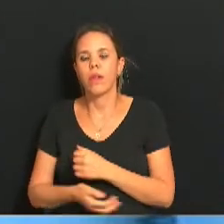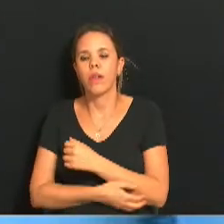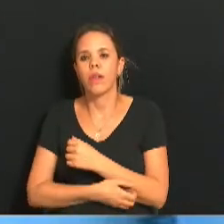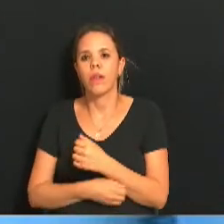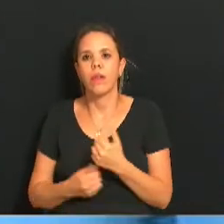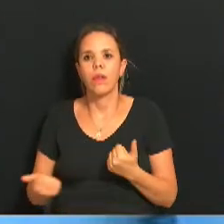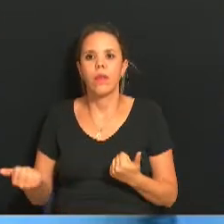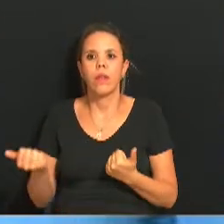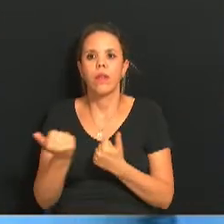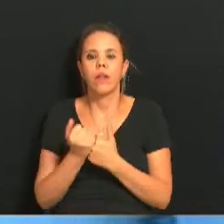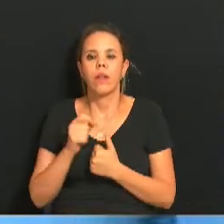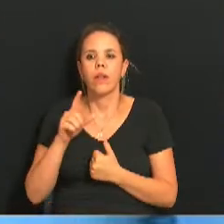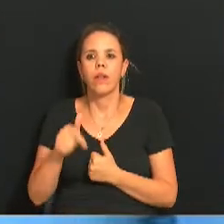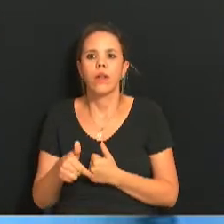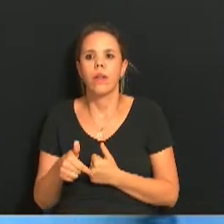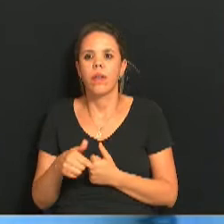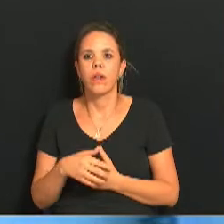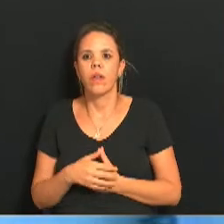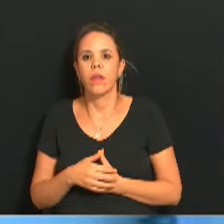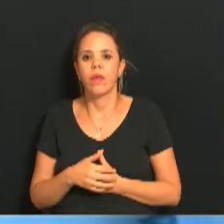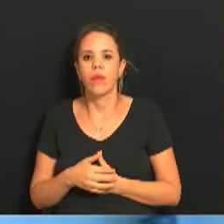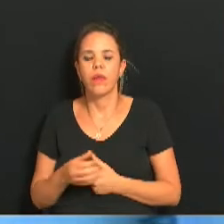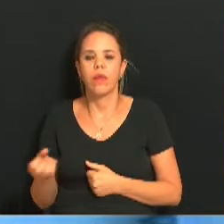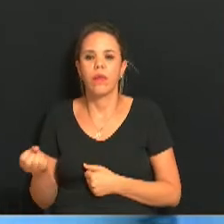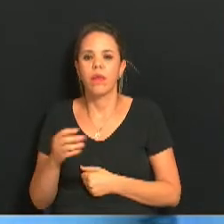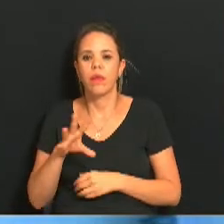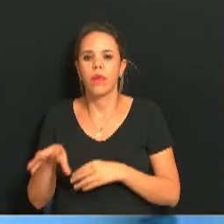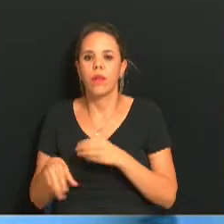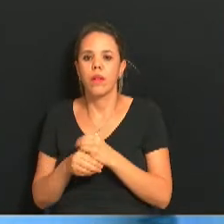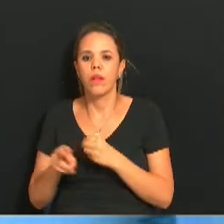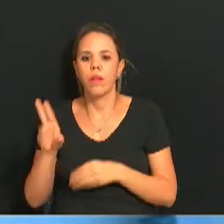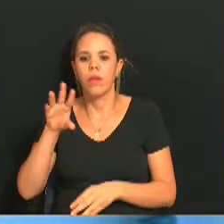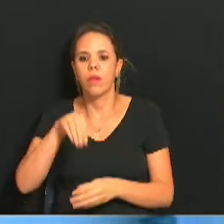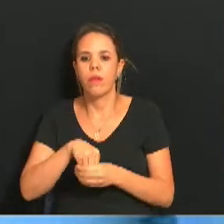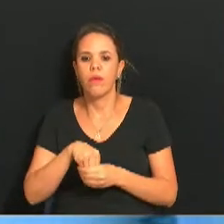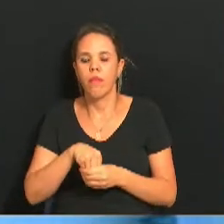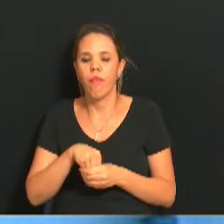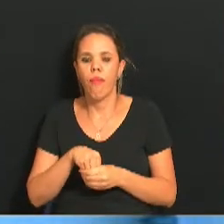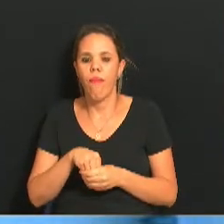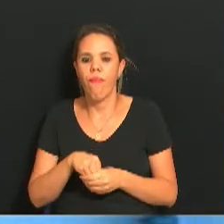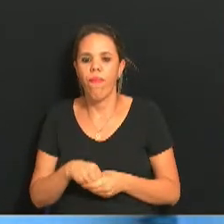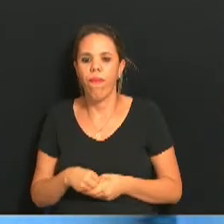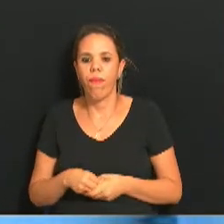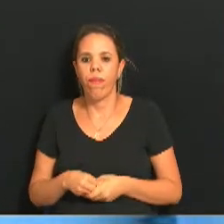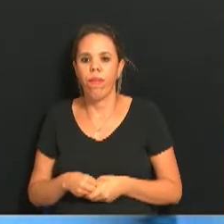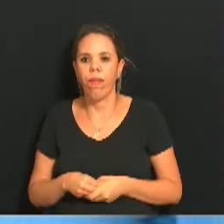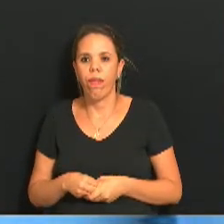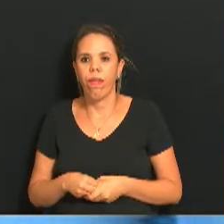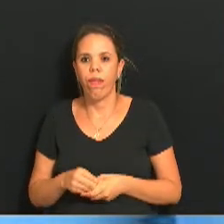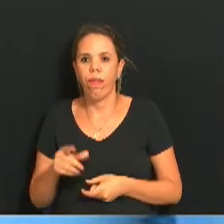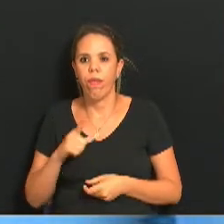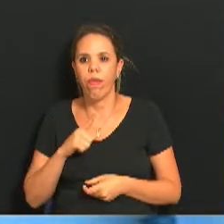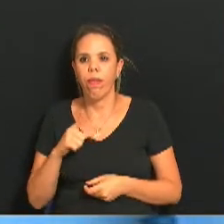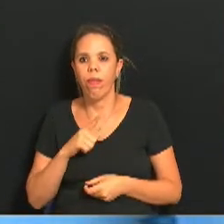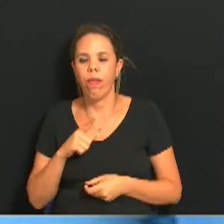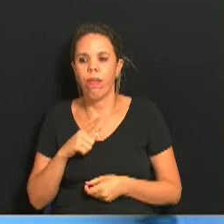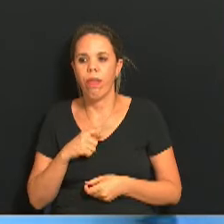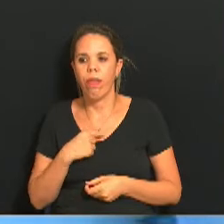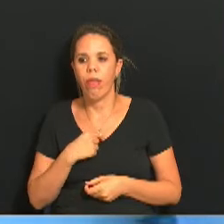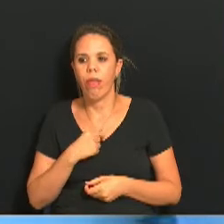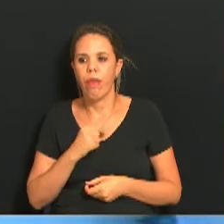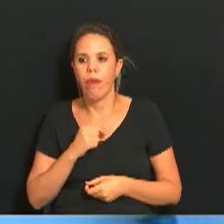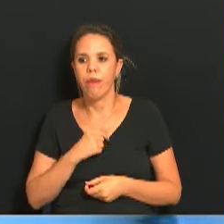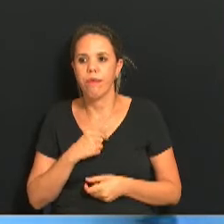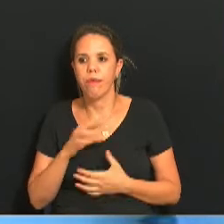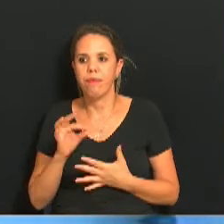substituída depois por formas mais modernas de ocupação bem gelada Fabril de modo que a gente tem uma ali